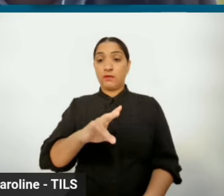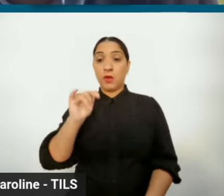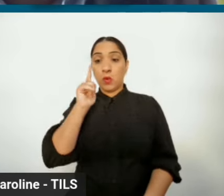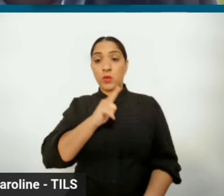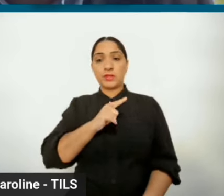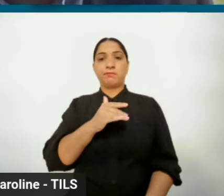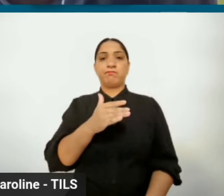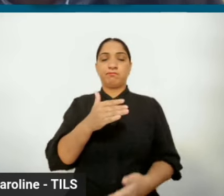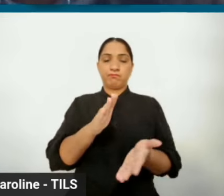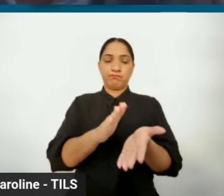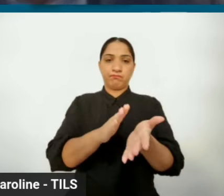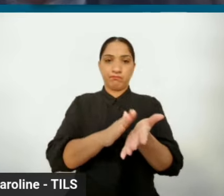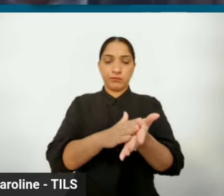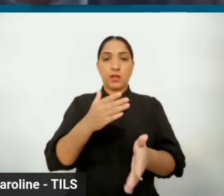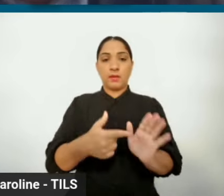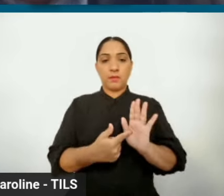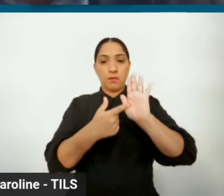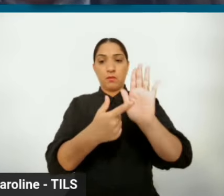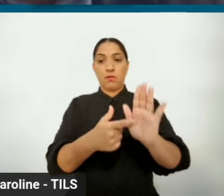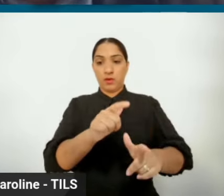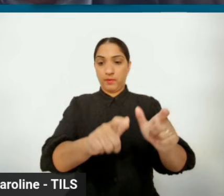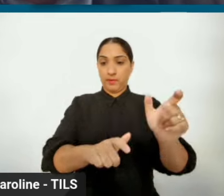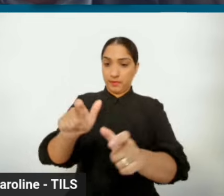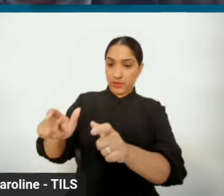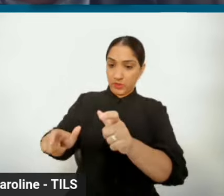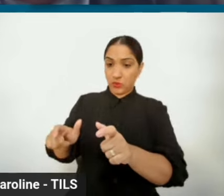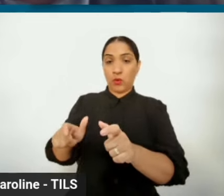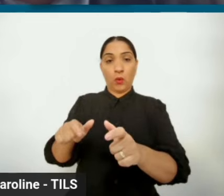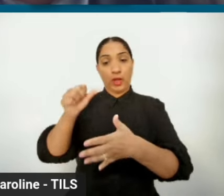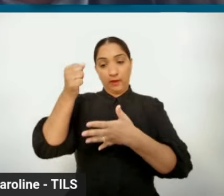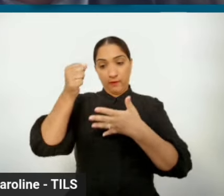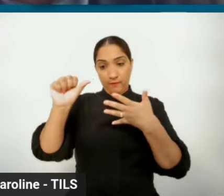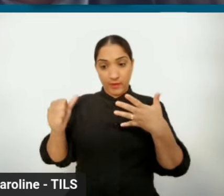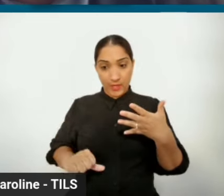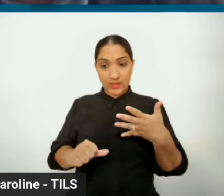de que esse, enfim, que essa avaliação